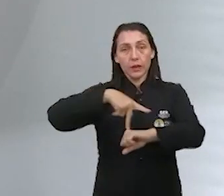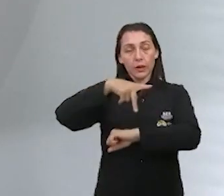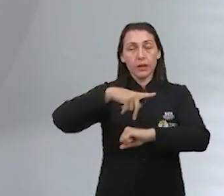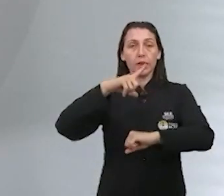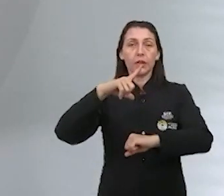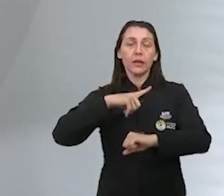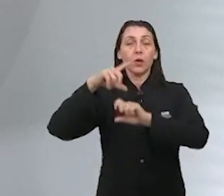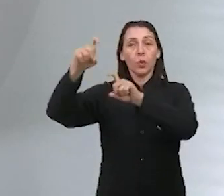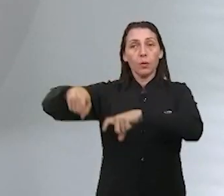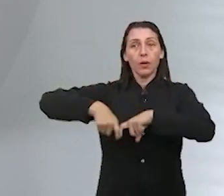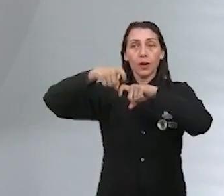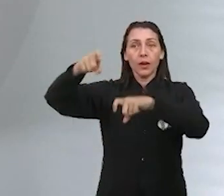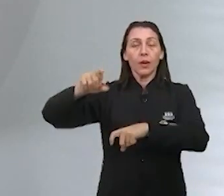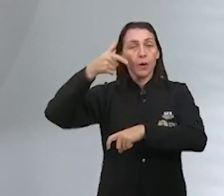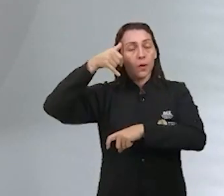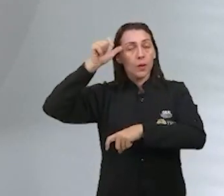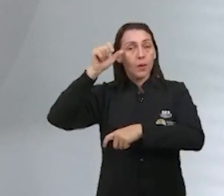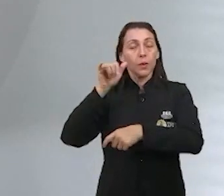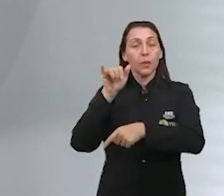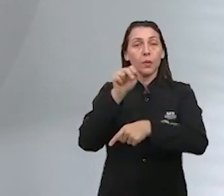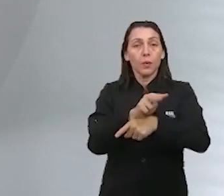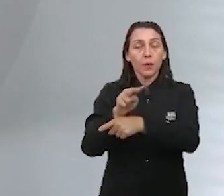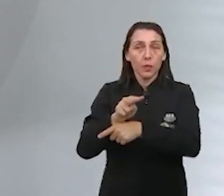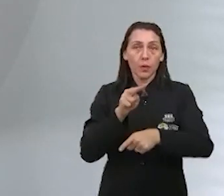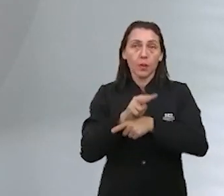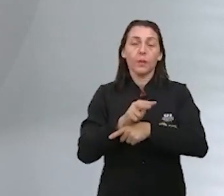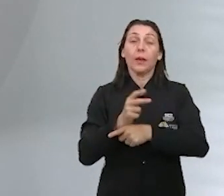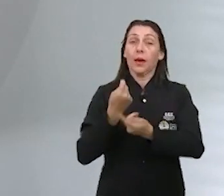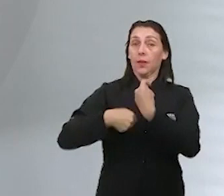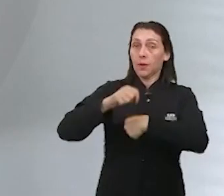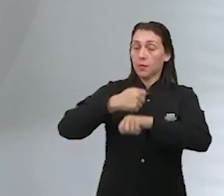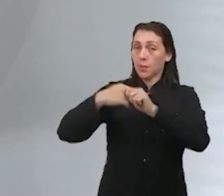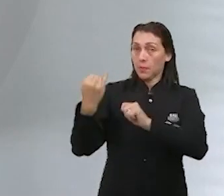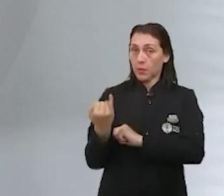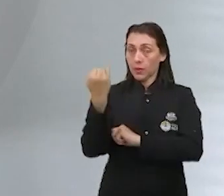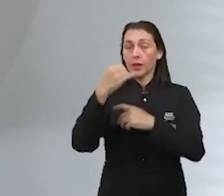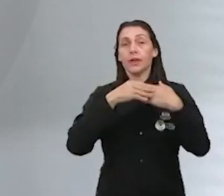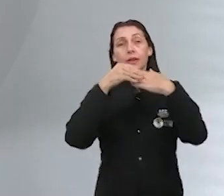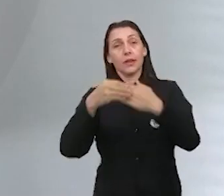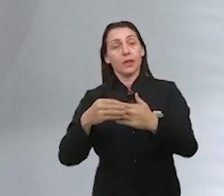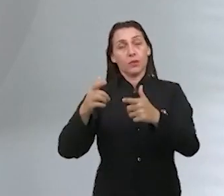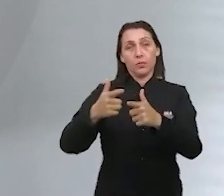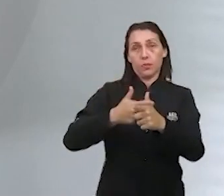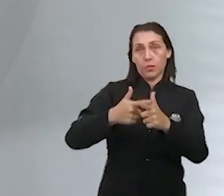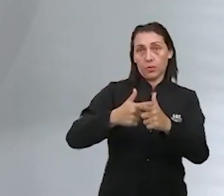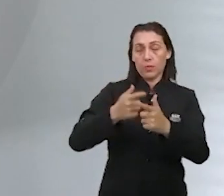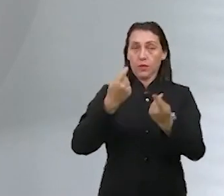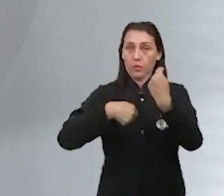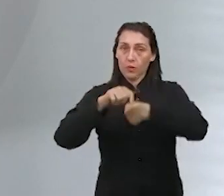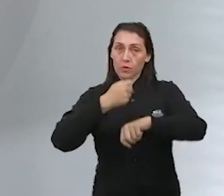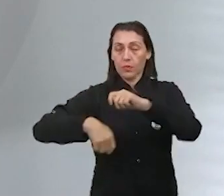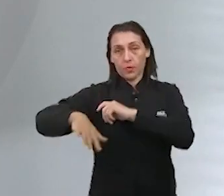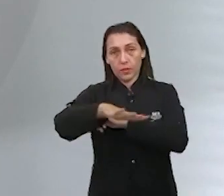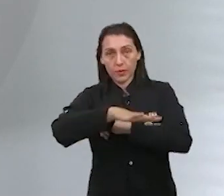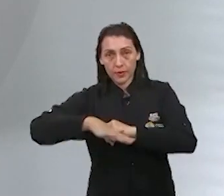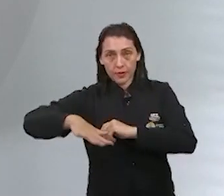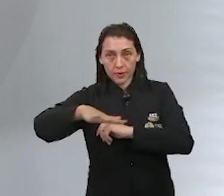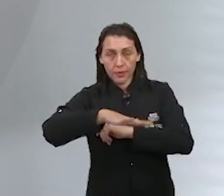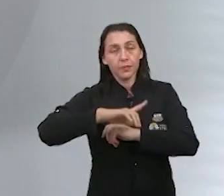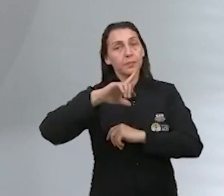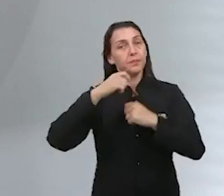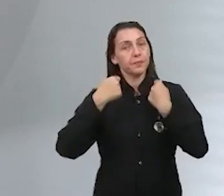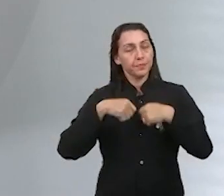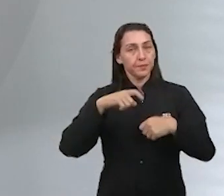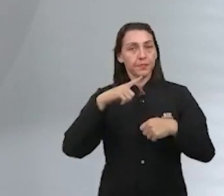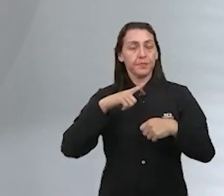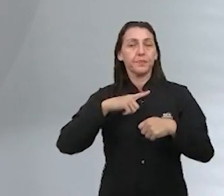como agricultura e a pecuária, um dos aportes econômicos, isso traz um problema econômico e social. Então nós temos casos